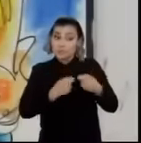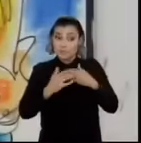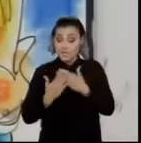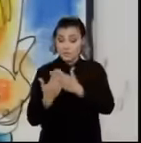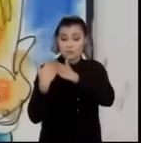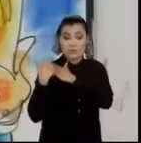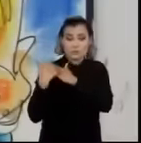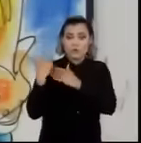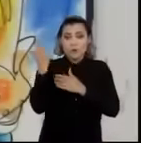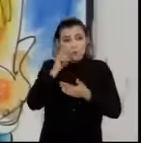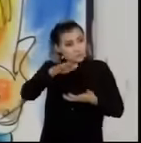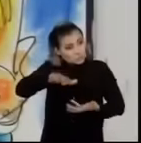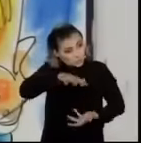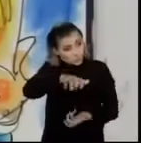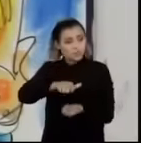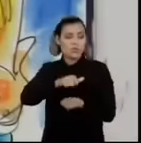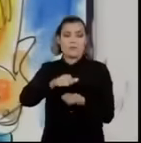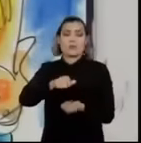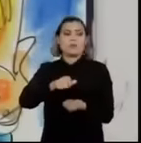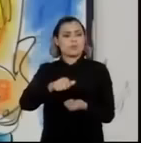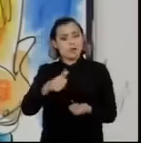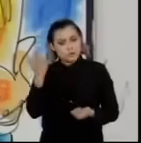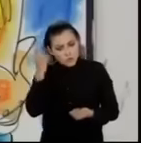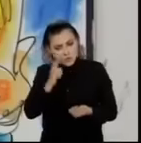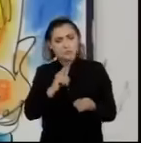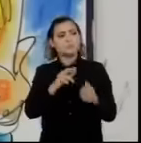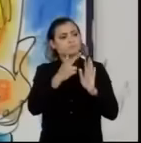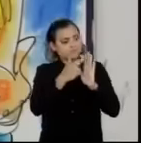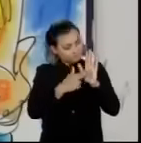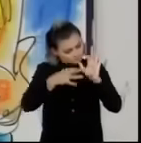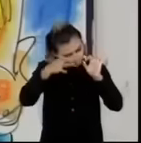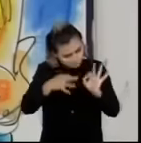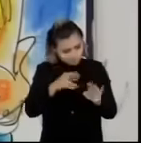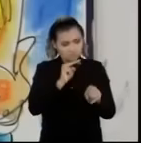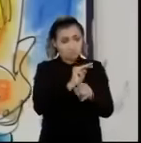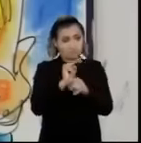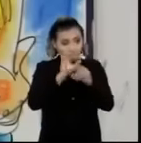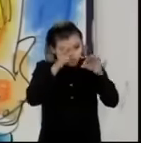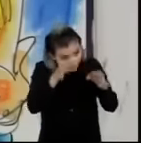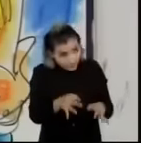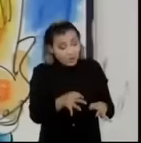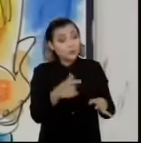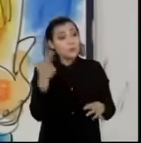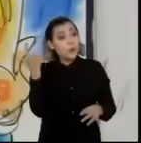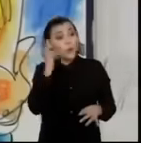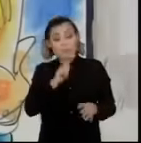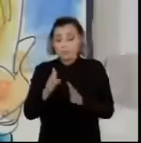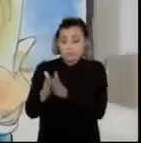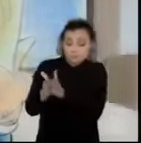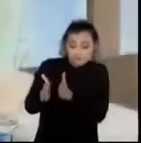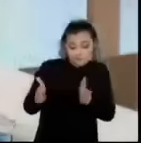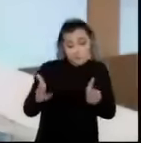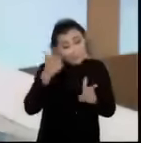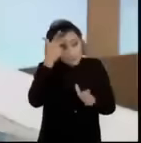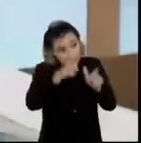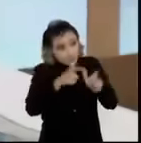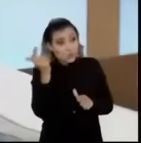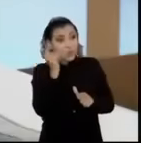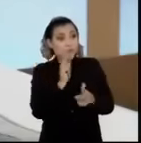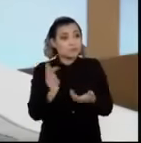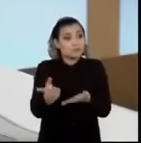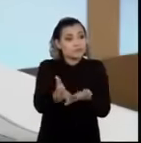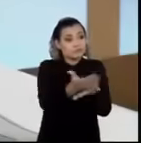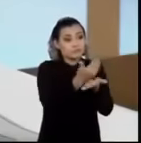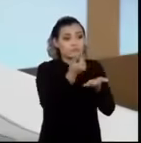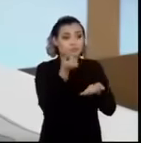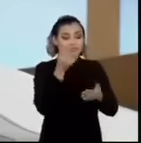responsável, sustentável, regulada, cuidada, para que neste interregno essas pessoas tenham alguma fonte de renda,